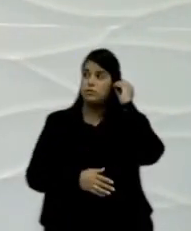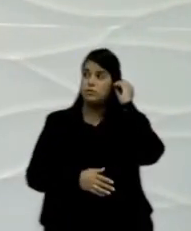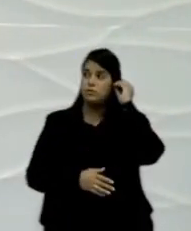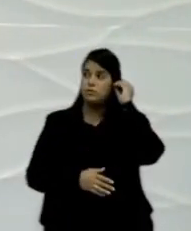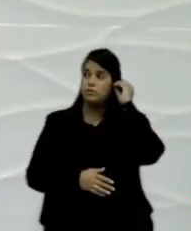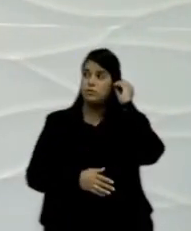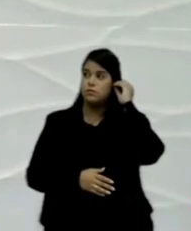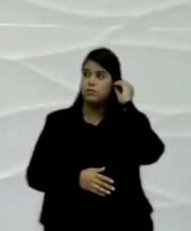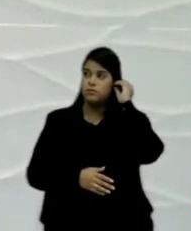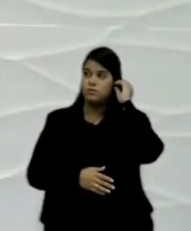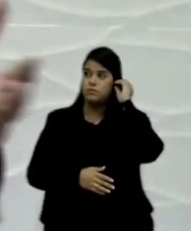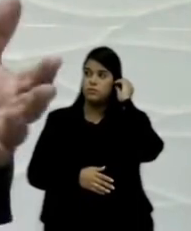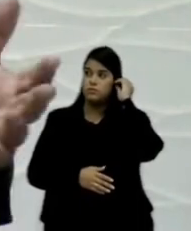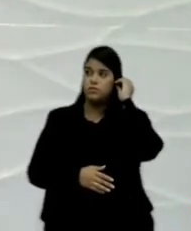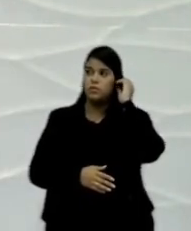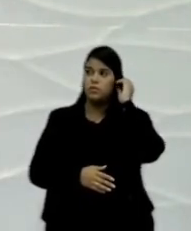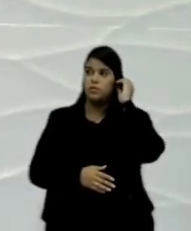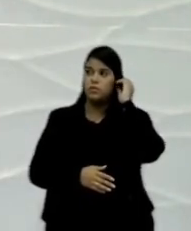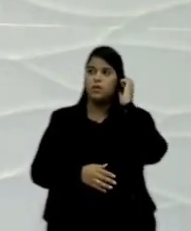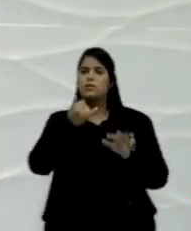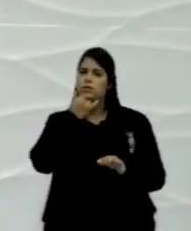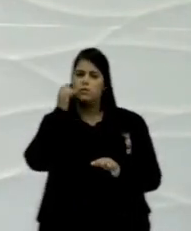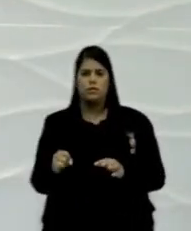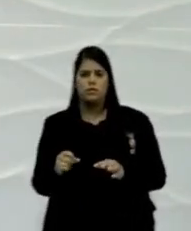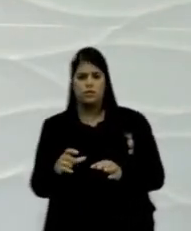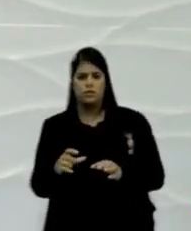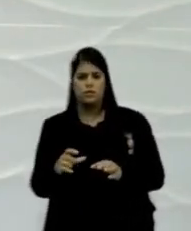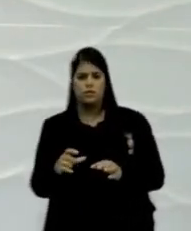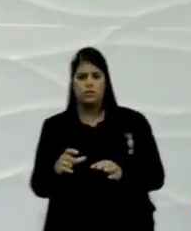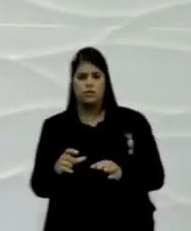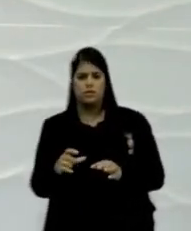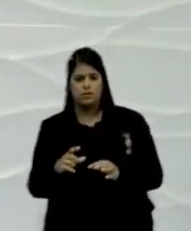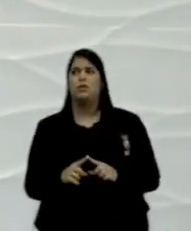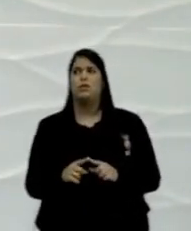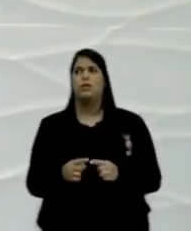Me desculpe se tem alguém fazendo isso, mas não é.